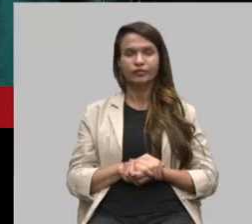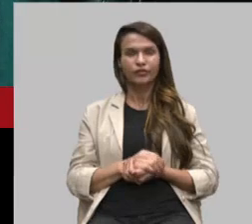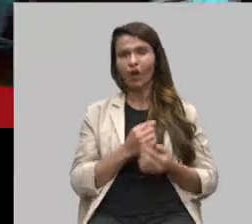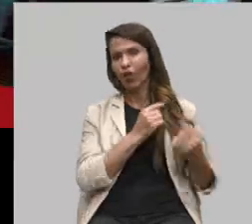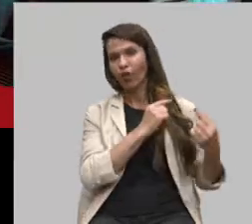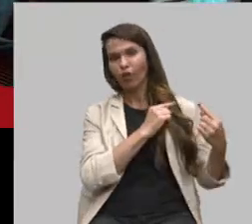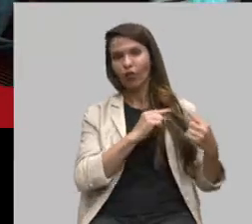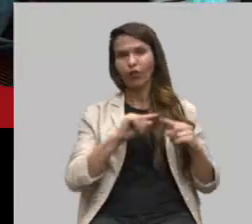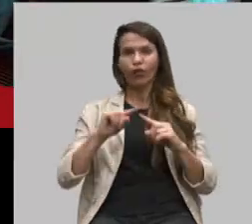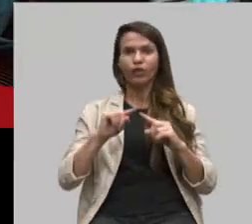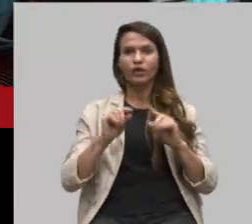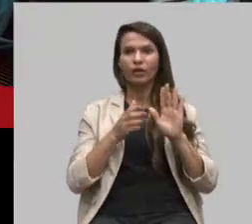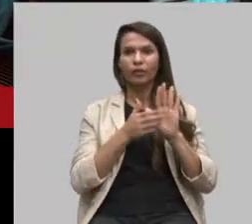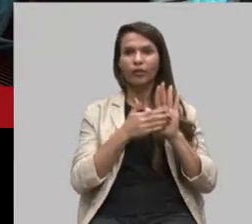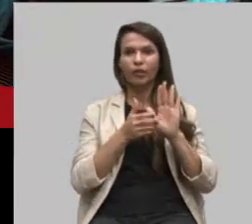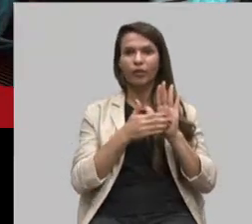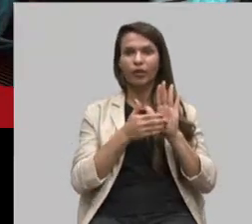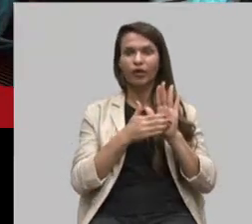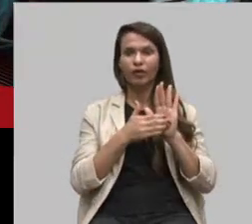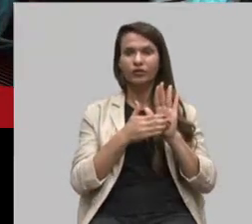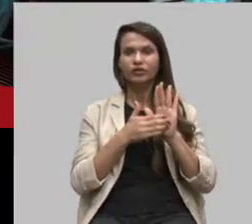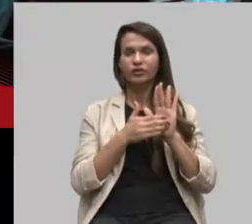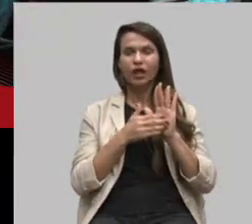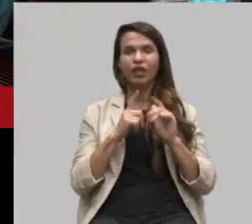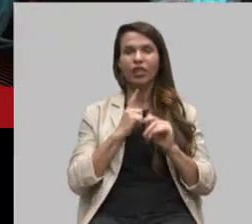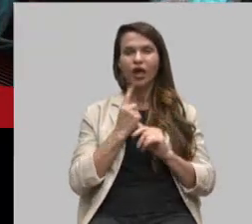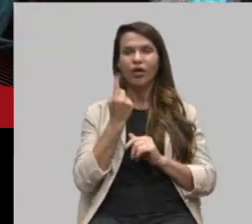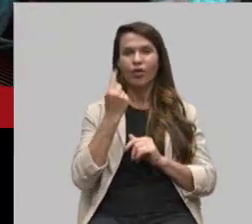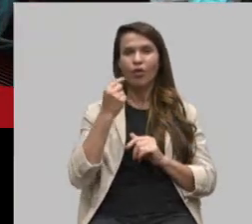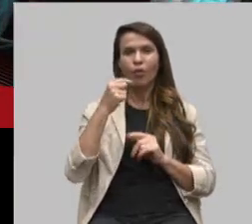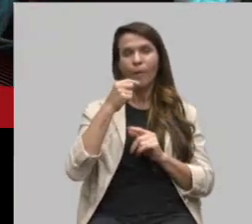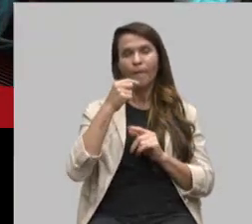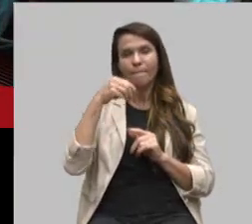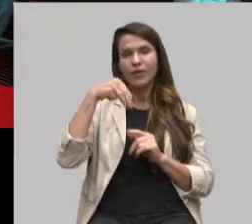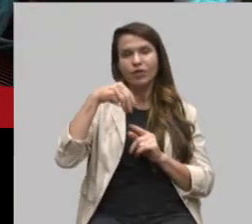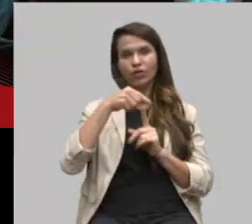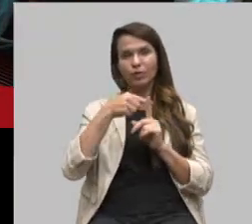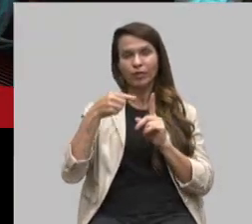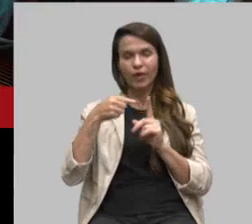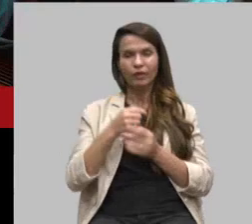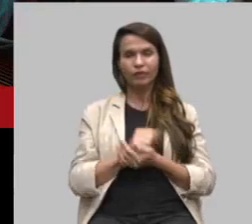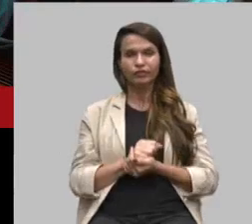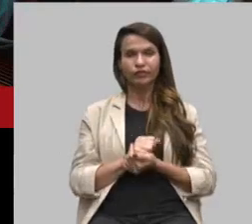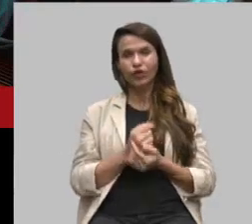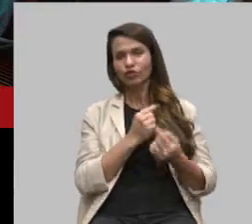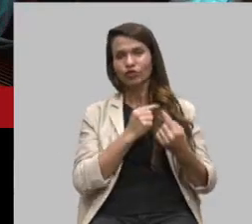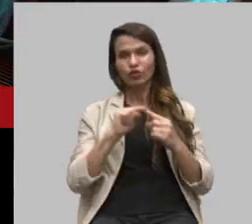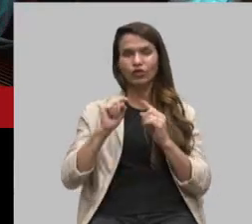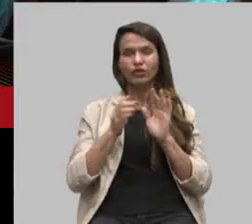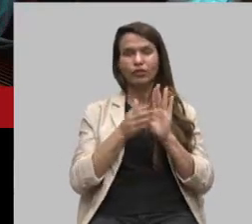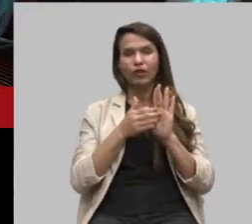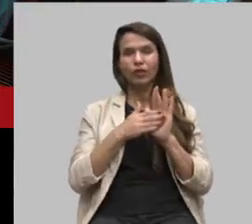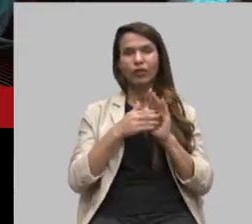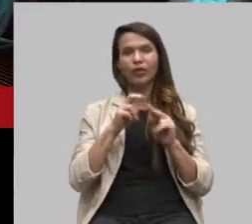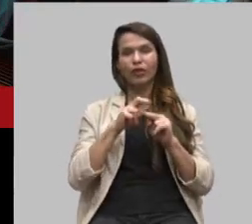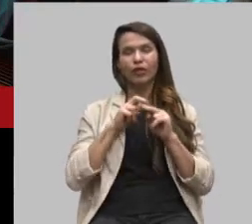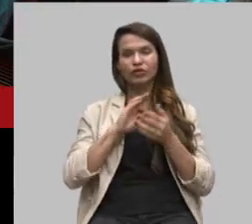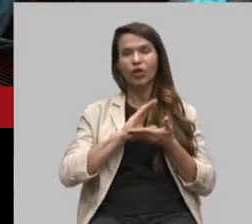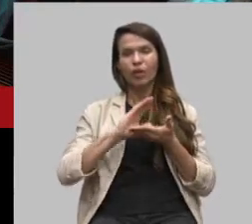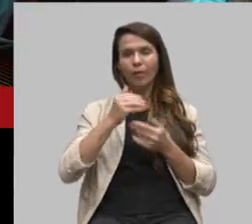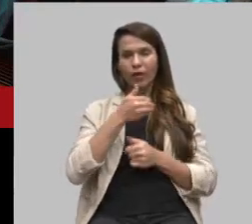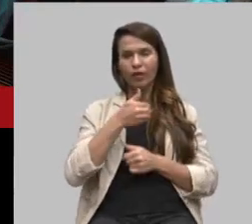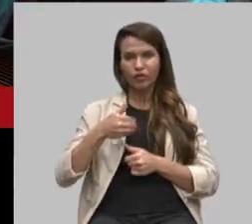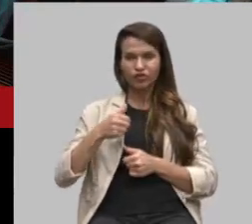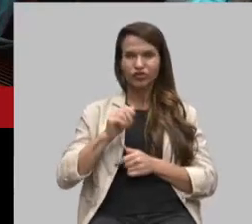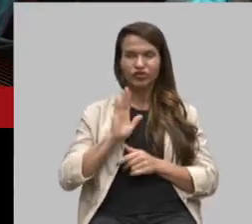proposta você tem 1 minuto e meio bom eu sou contra essa proposta Porque se os recursos públicos já vê